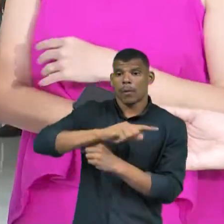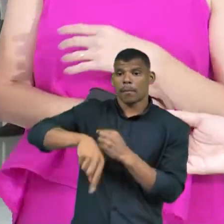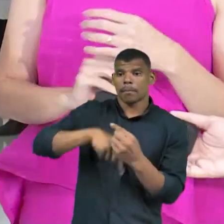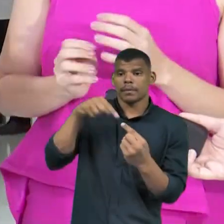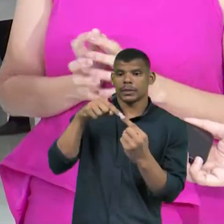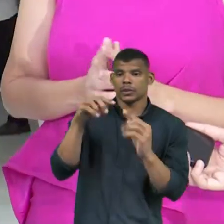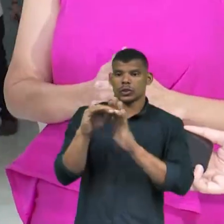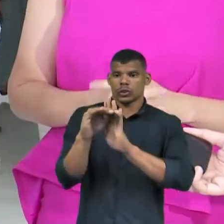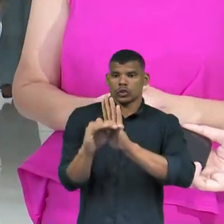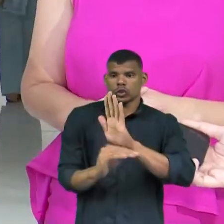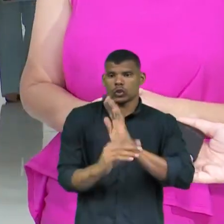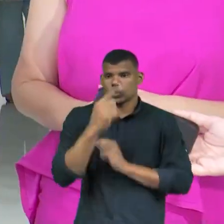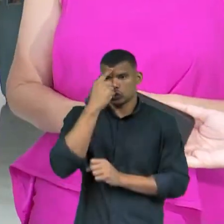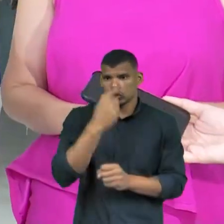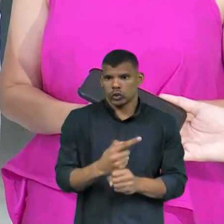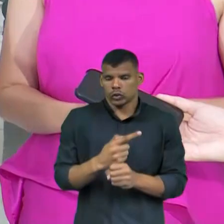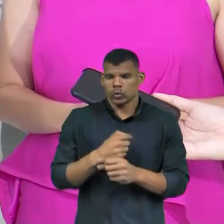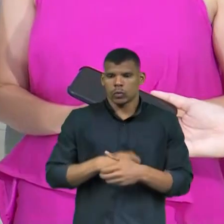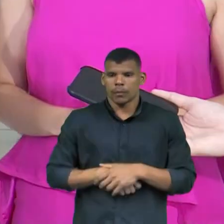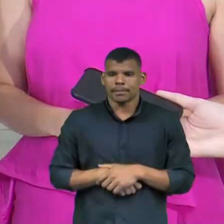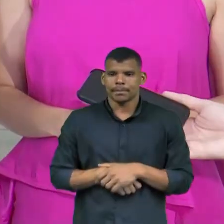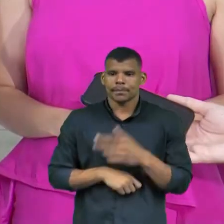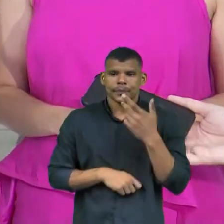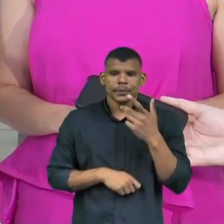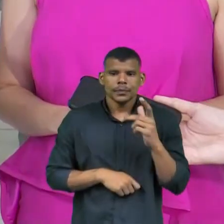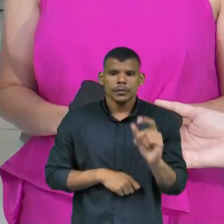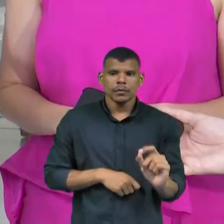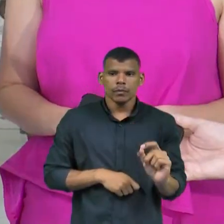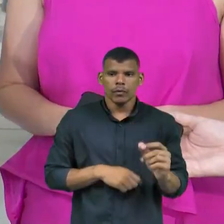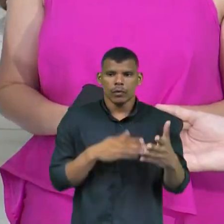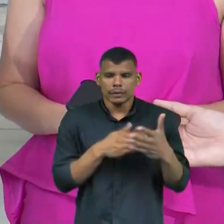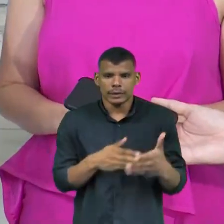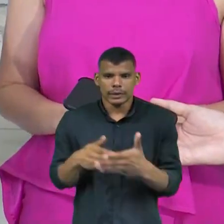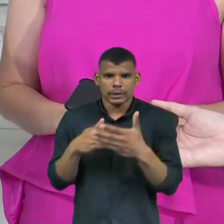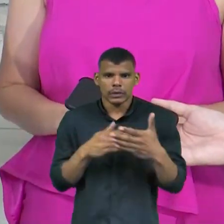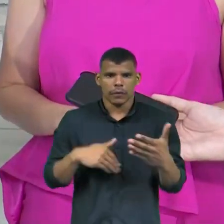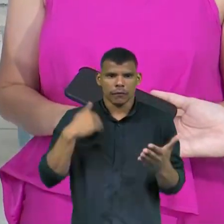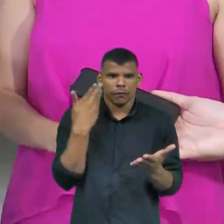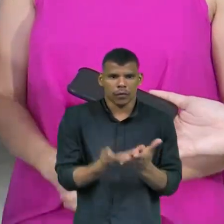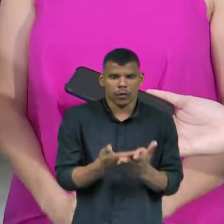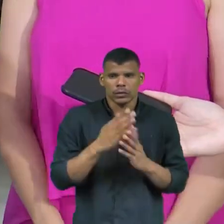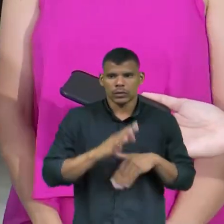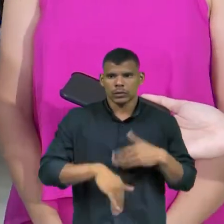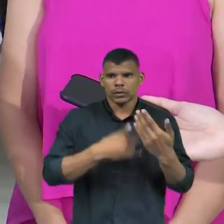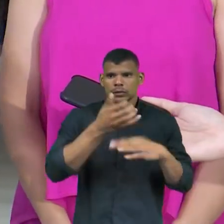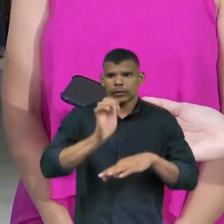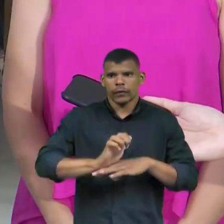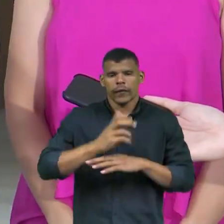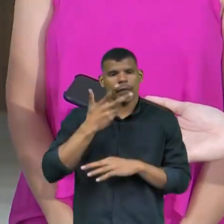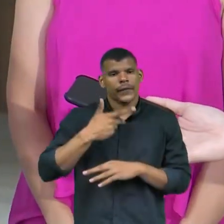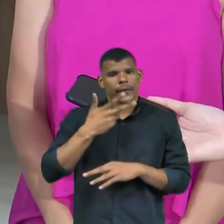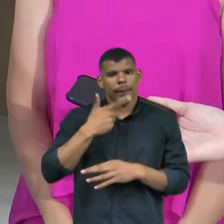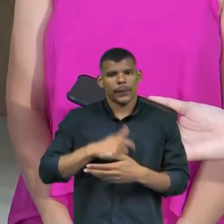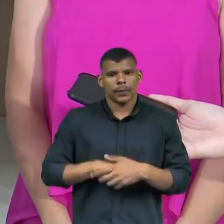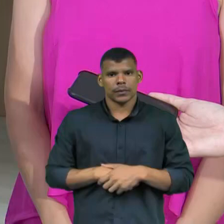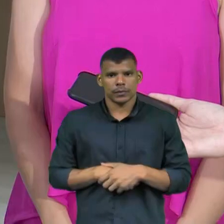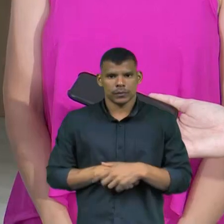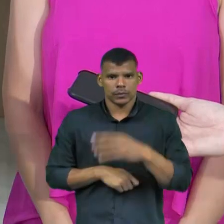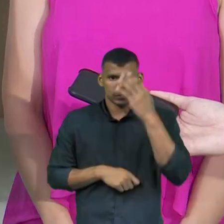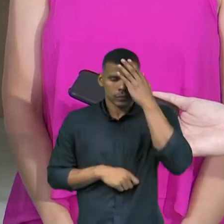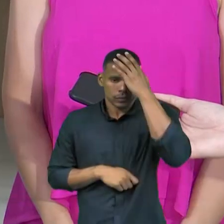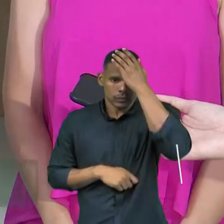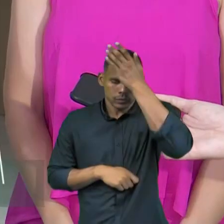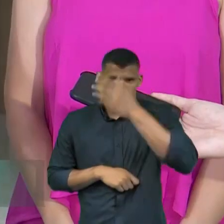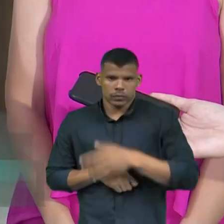atual gestão e destacou que ainda existem grandes desafios para o desenvolvimento do Ceará. O diagnóstico que nós temos é um diagnóstico de